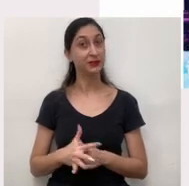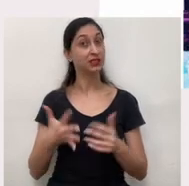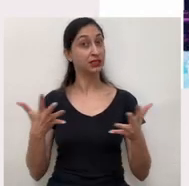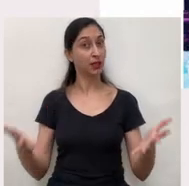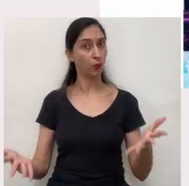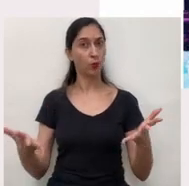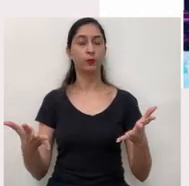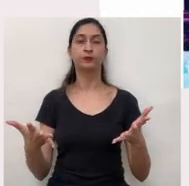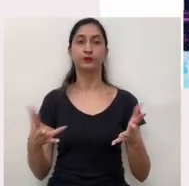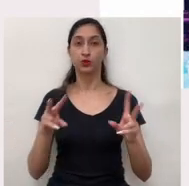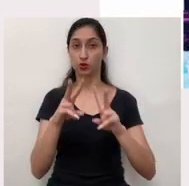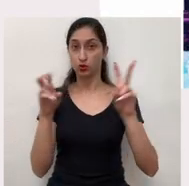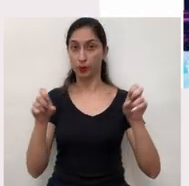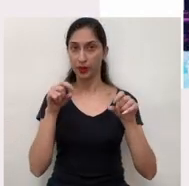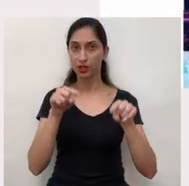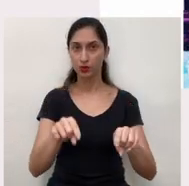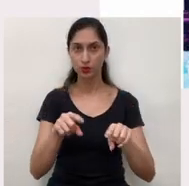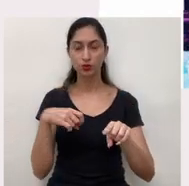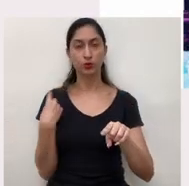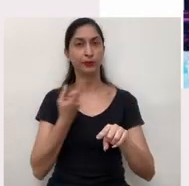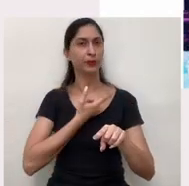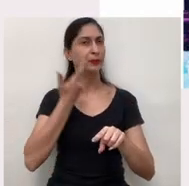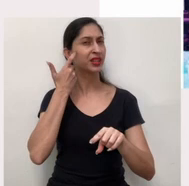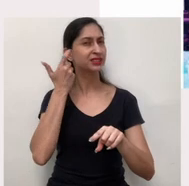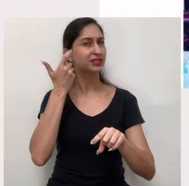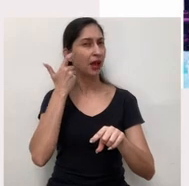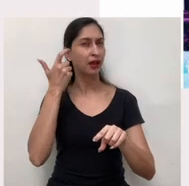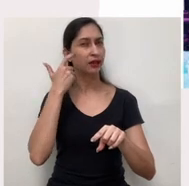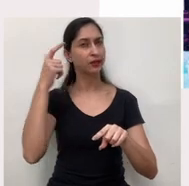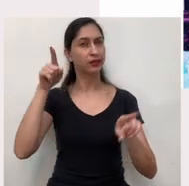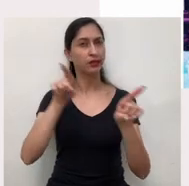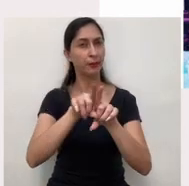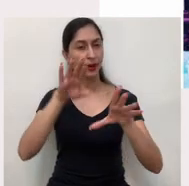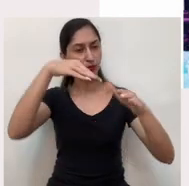Então, nesse sentido, né, a gente pode pensar que guardar também é